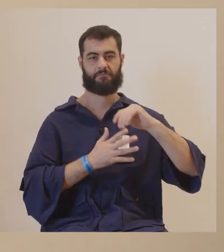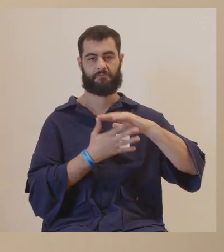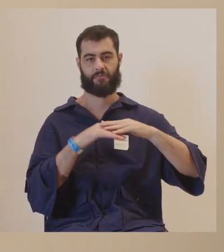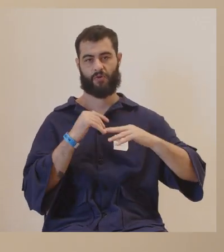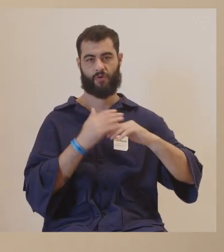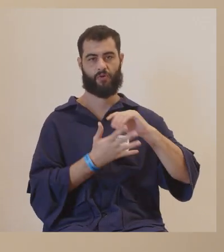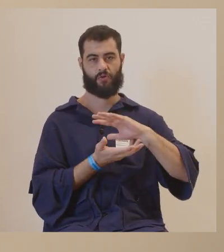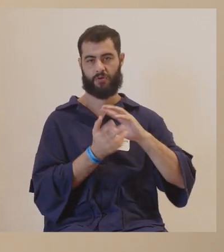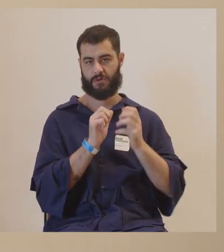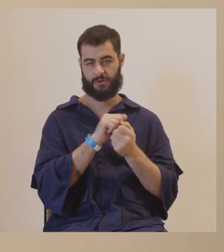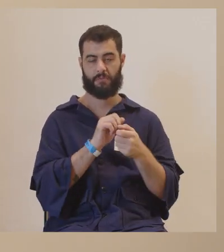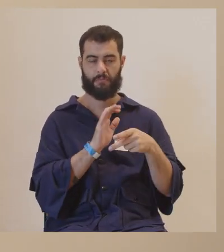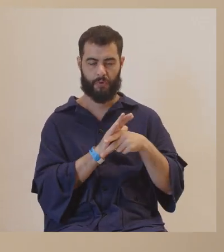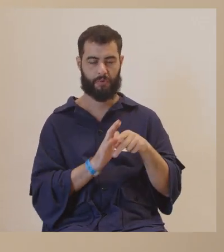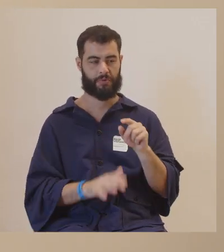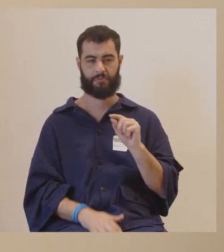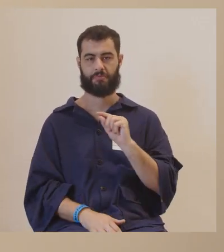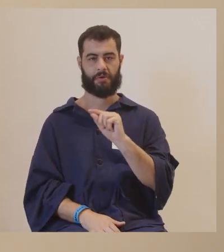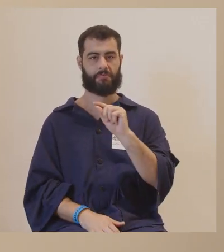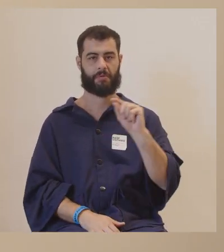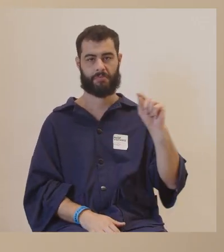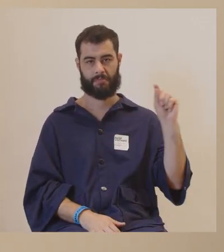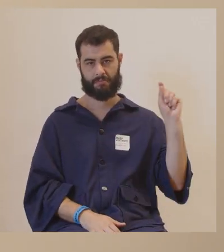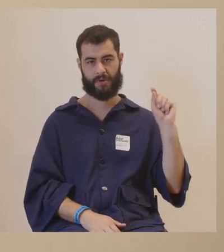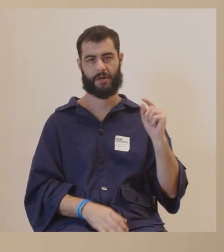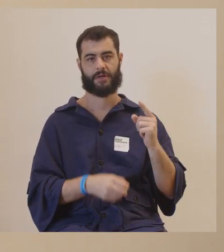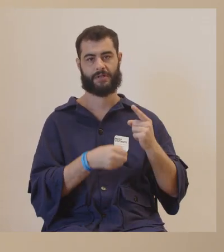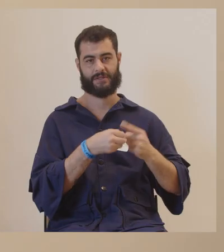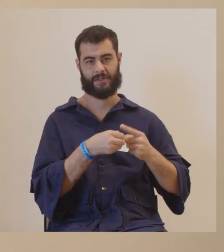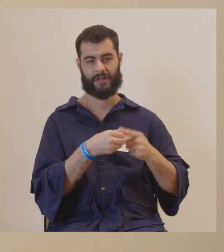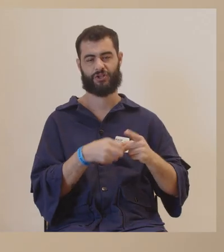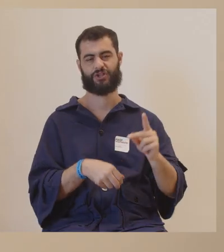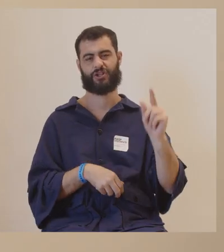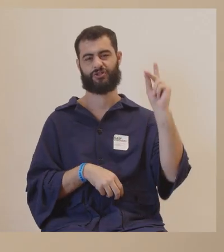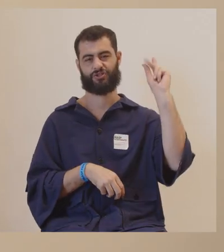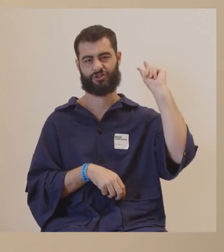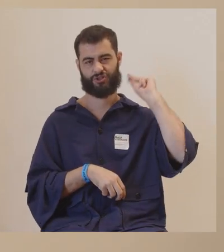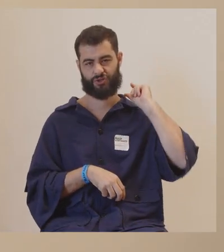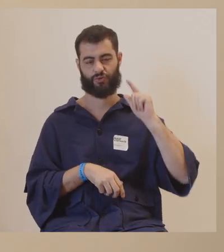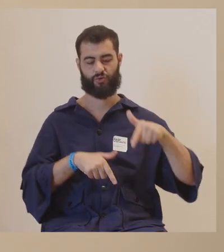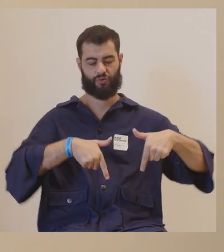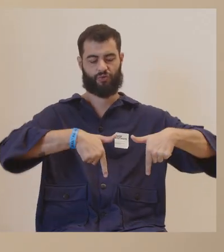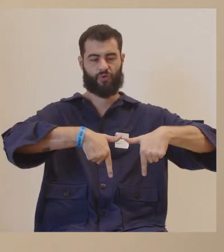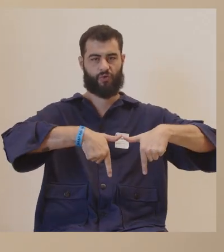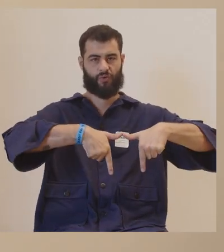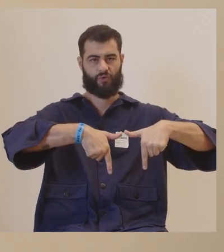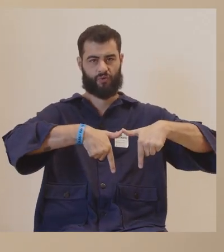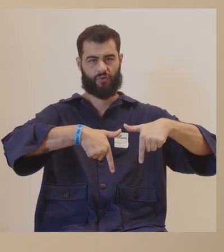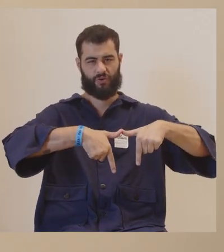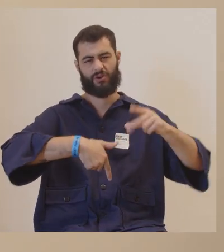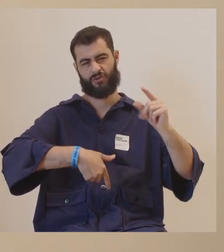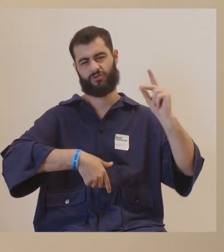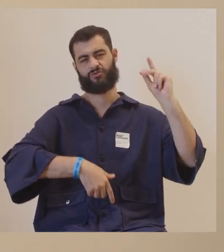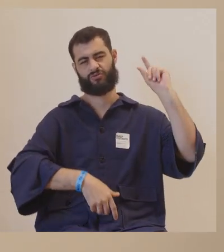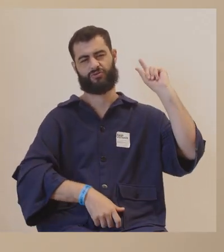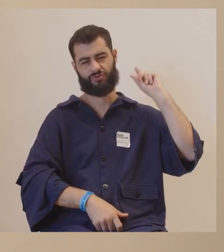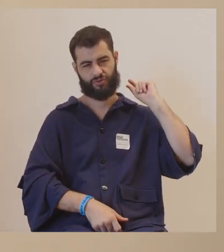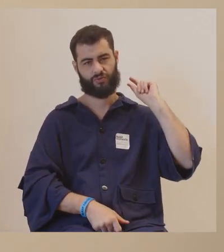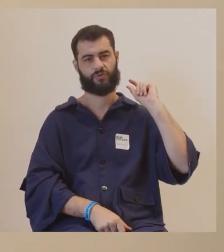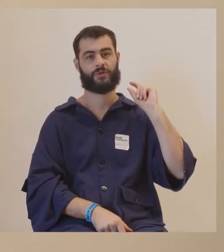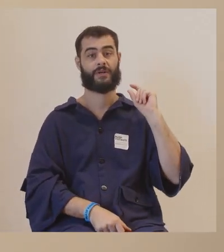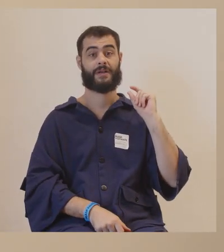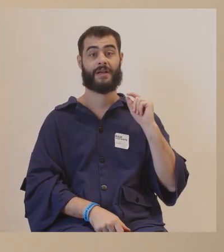do universo, justamente, da cidade do Edo, a antiga Tóquio, né, e que tinham um status social um